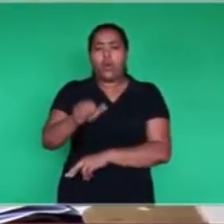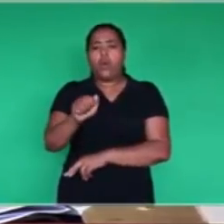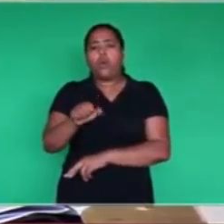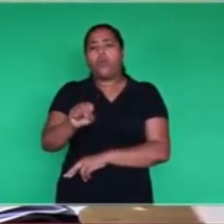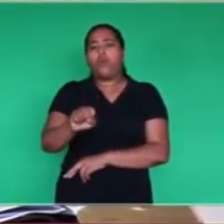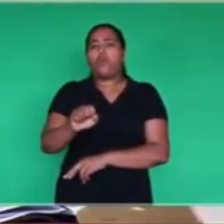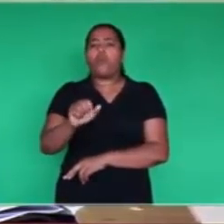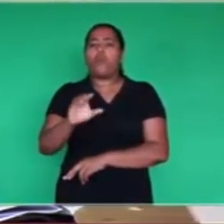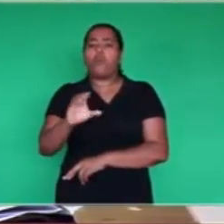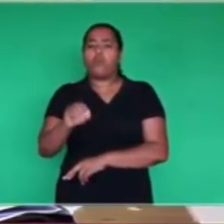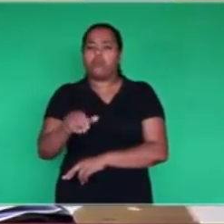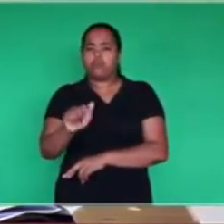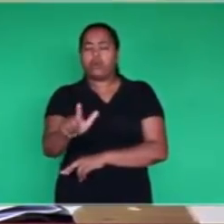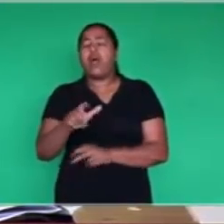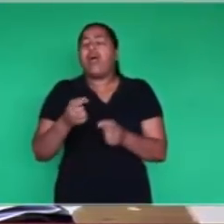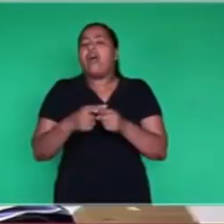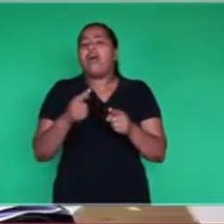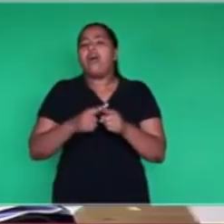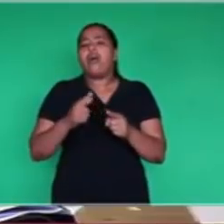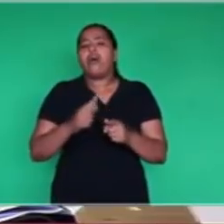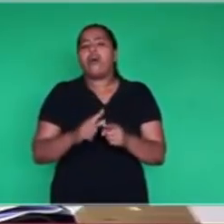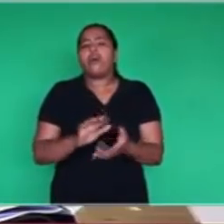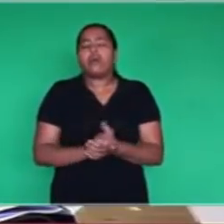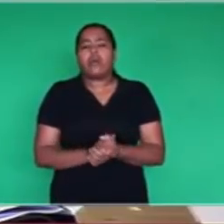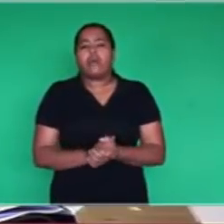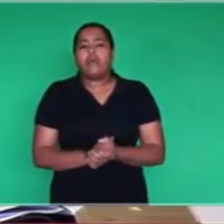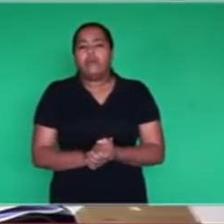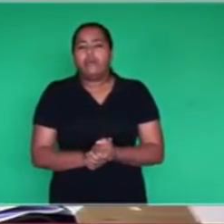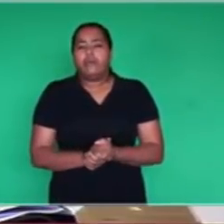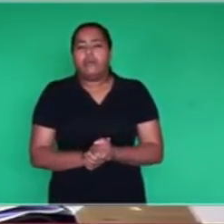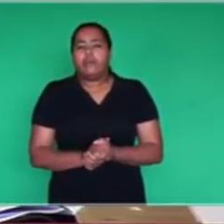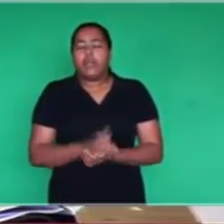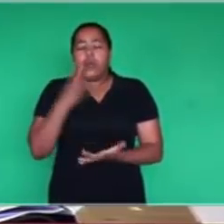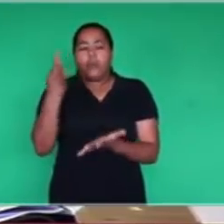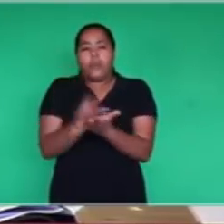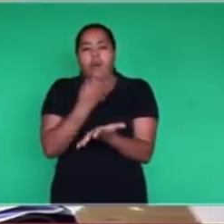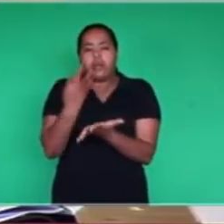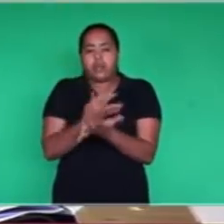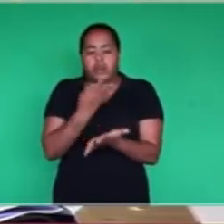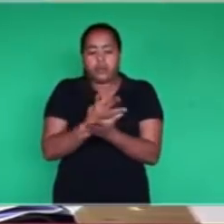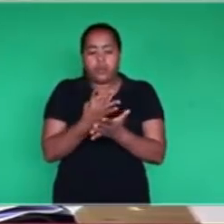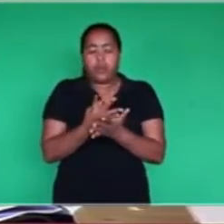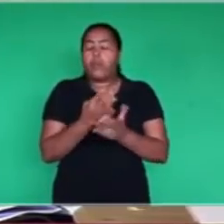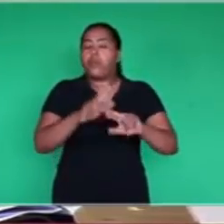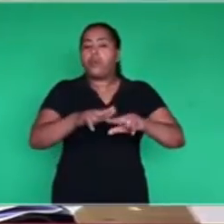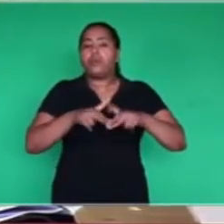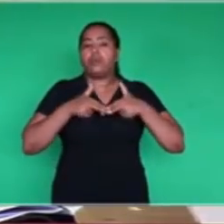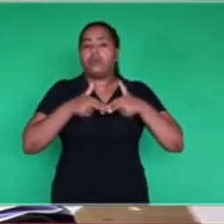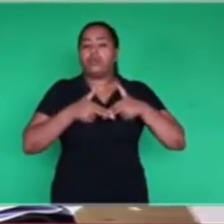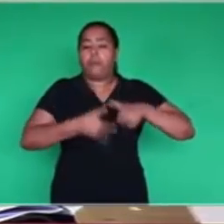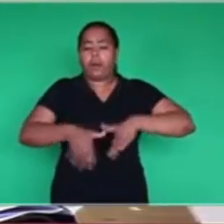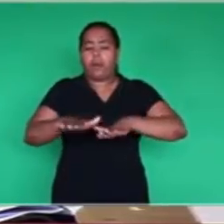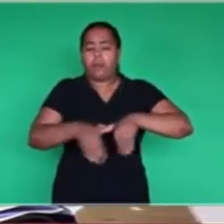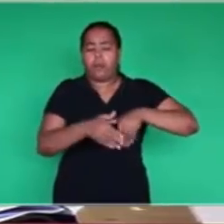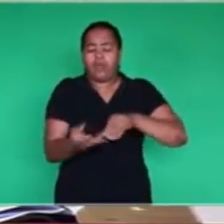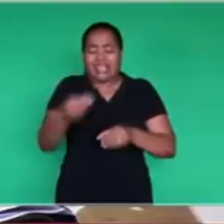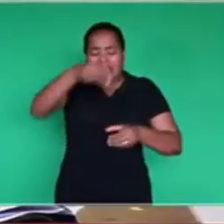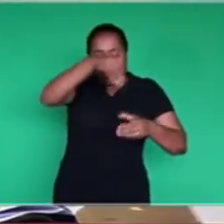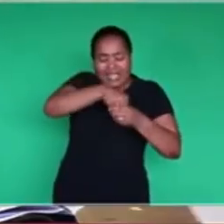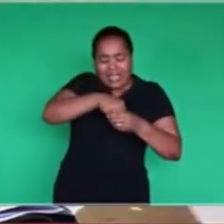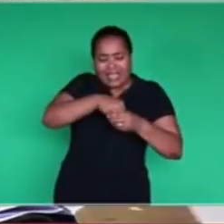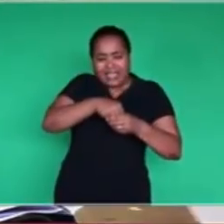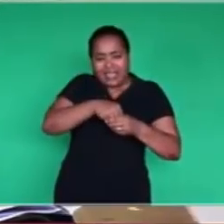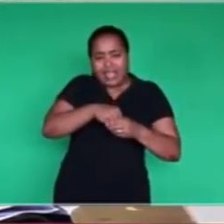a ideologia. Porque os exércitos vão se juntar dentro das ideologias, da